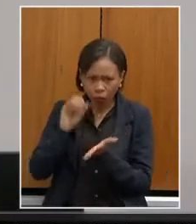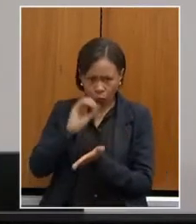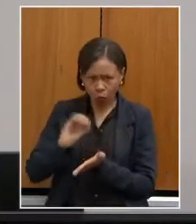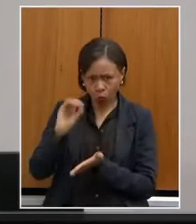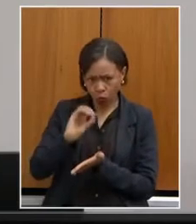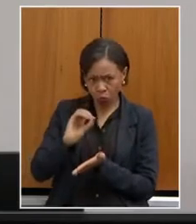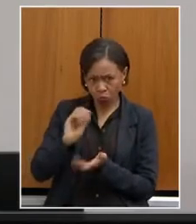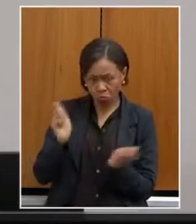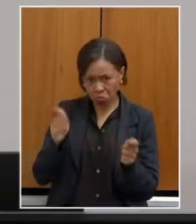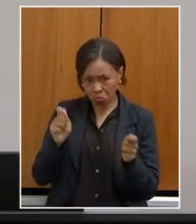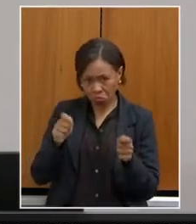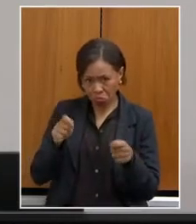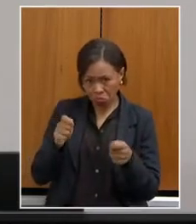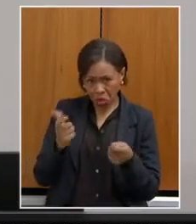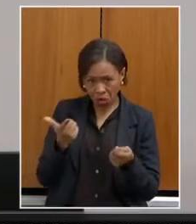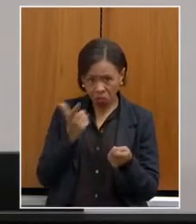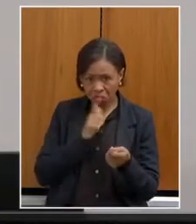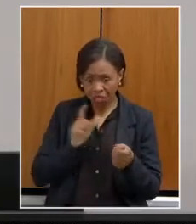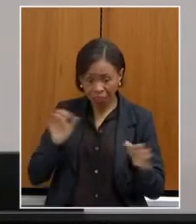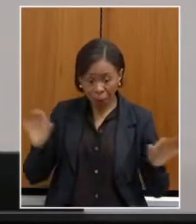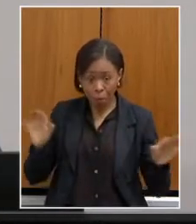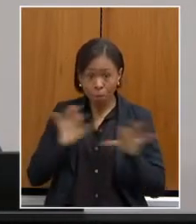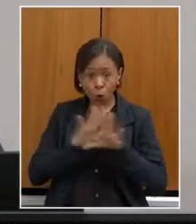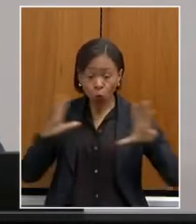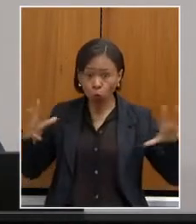cumprir toda a meta de vacinação?